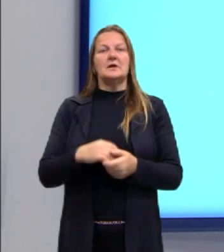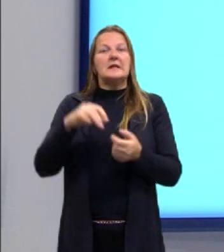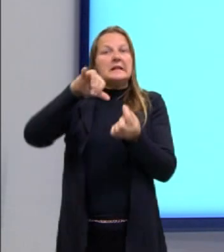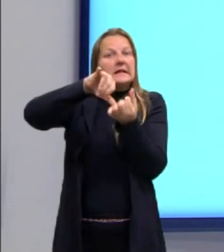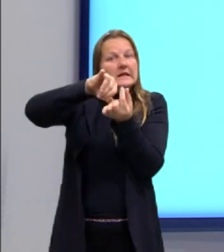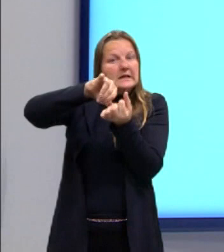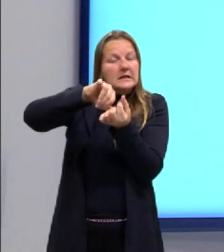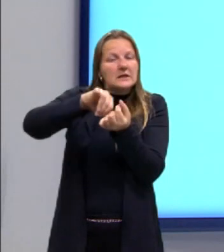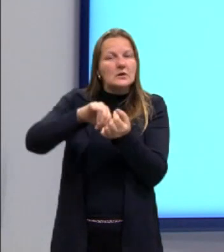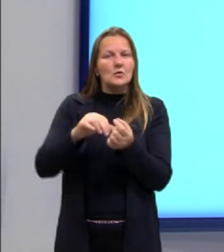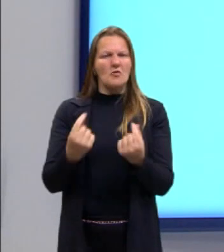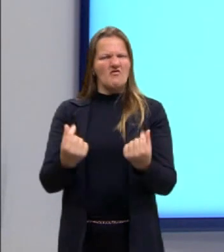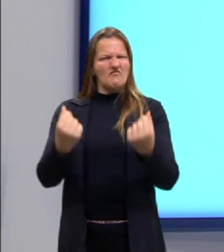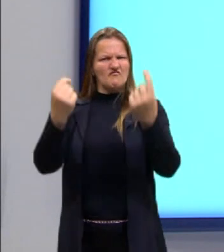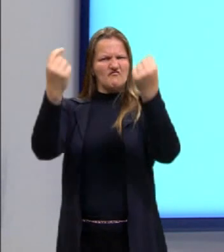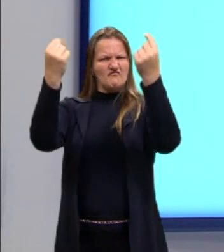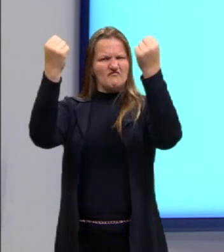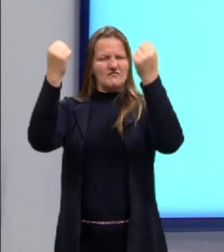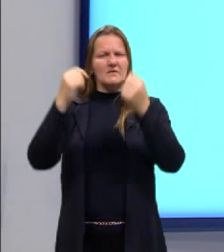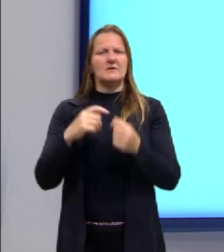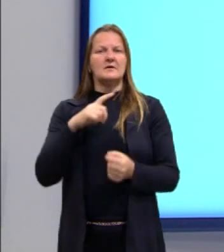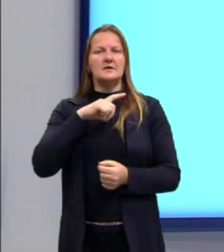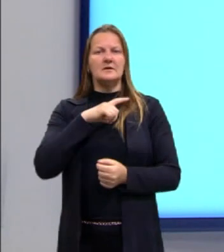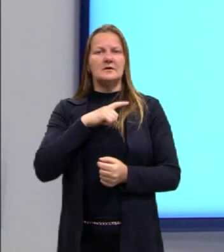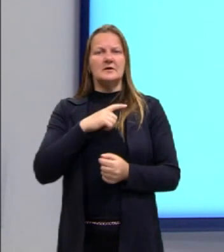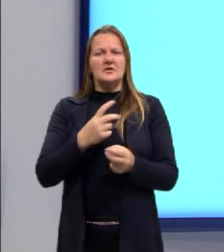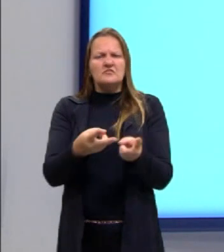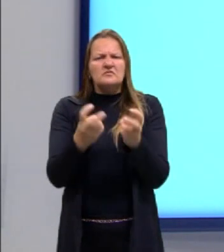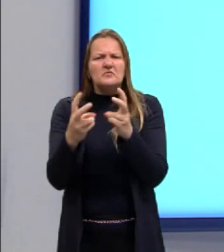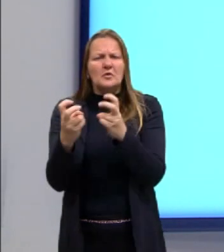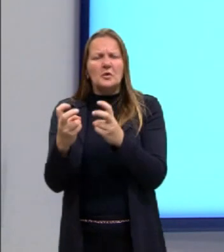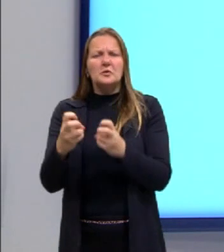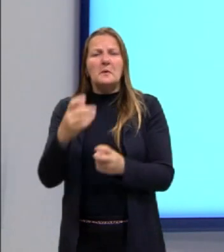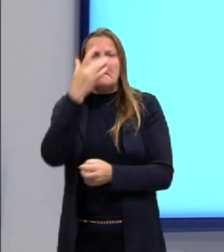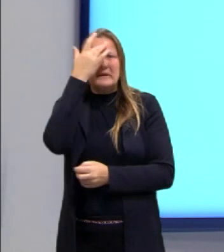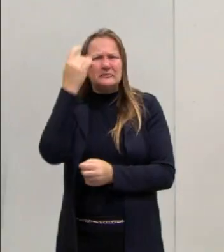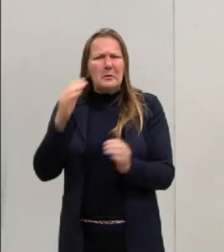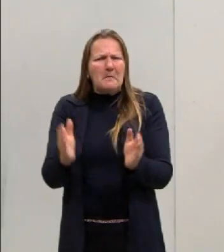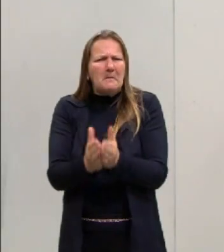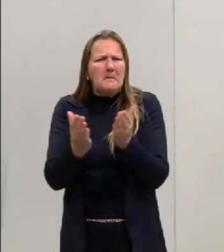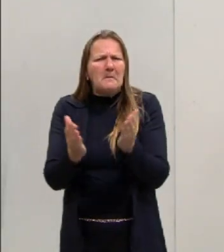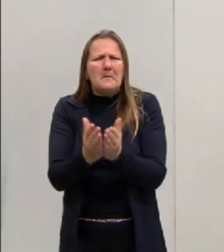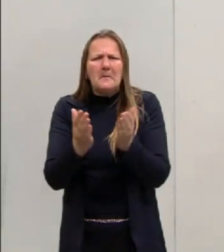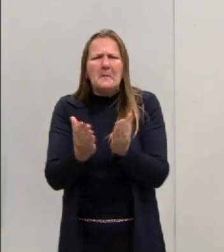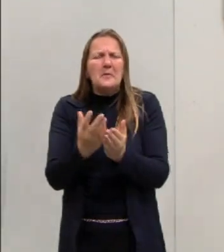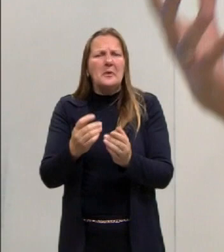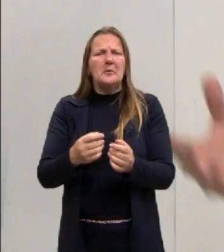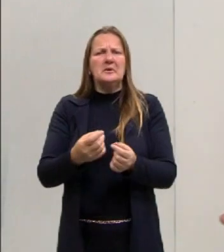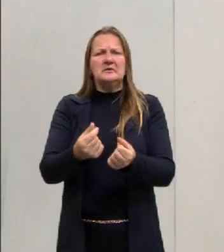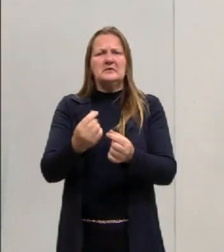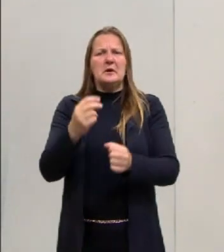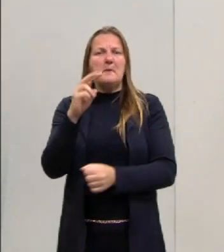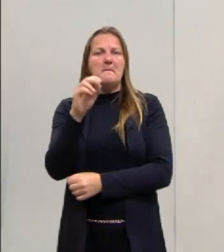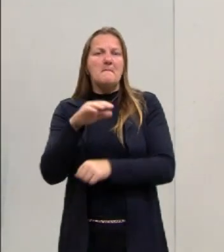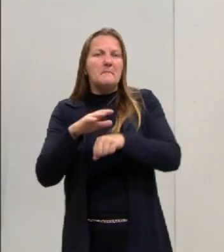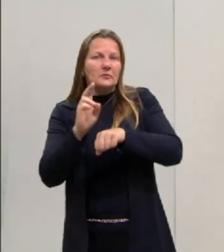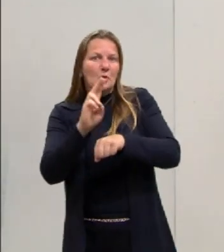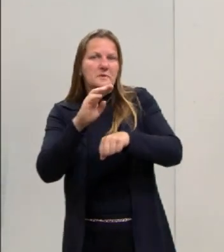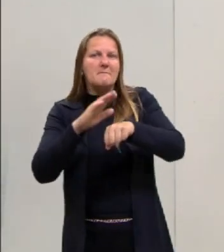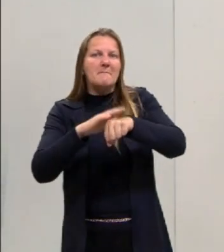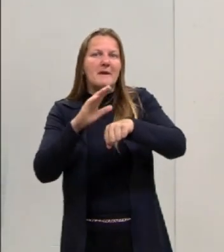acabam explorando a mão de obra dos pobres e assim que eles enriquecem né explorando a mais valia dos trabalhadores